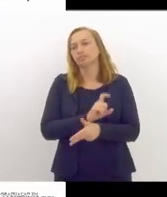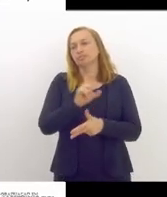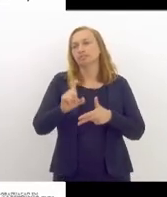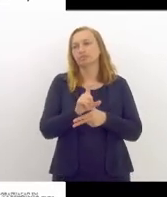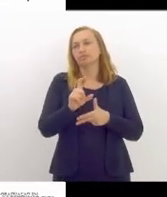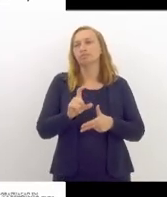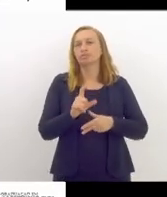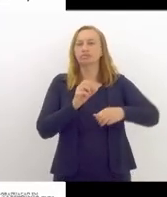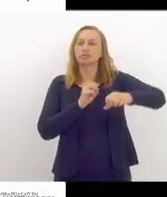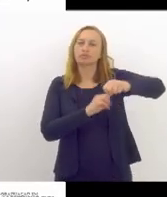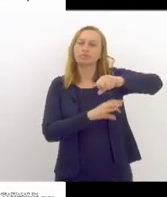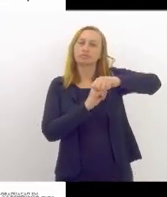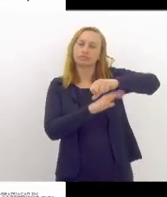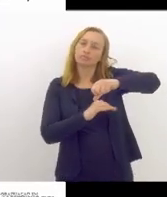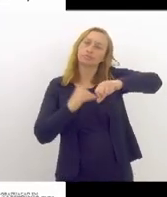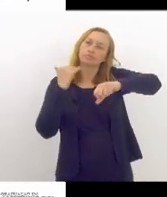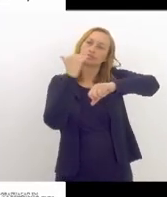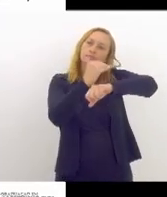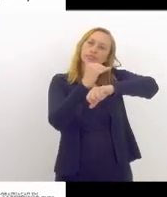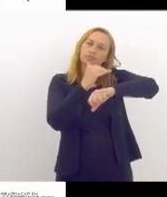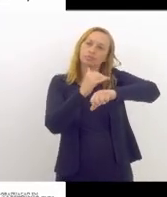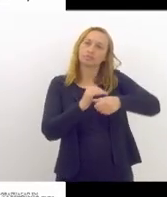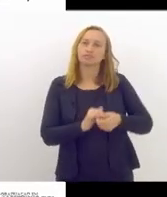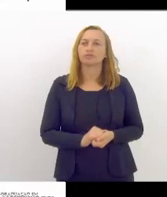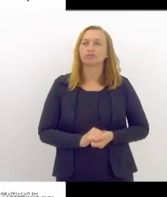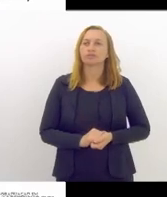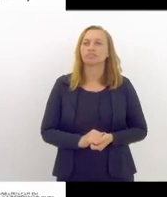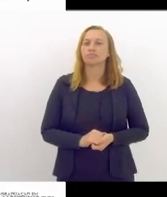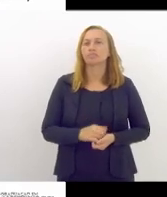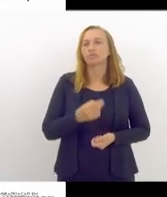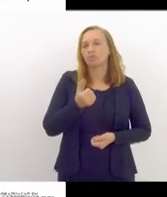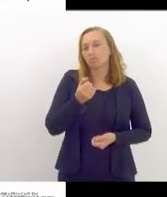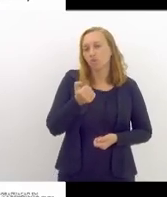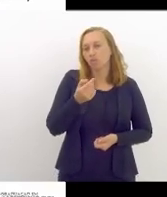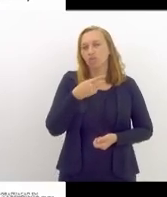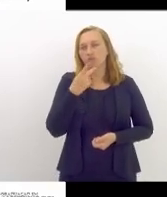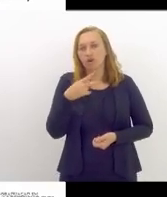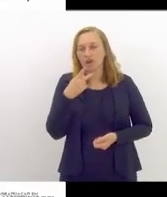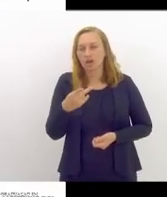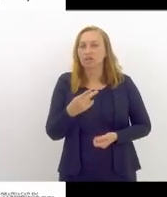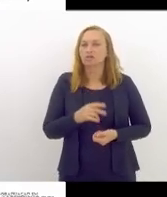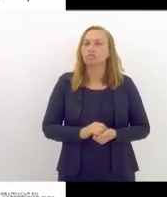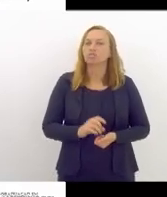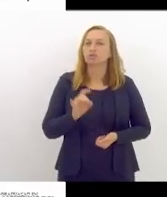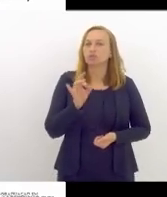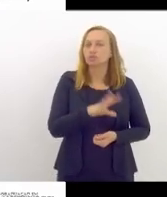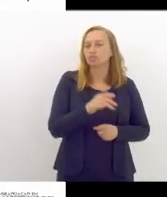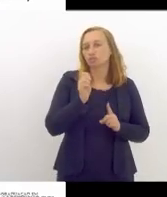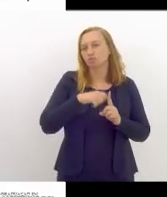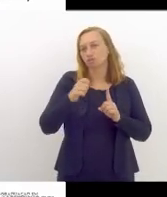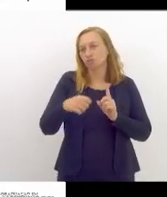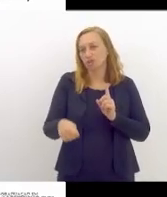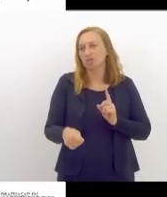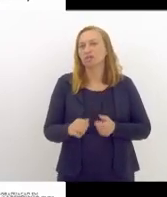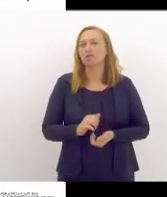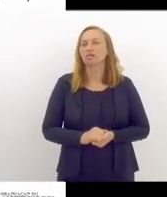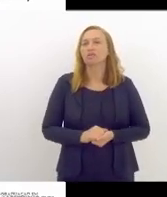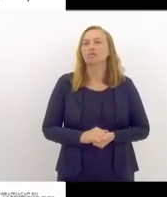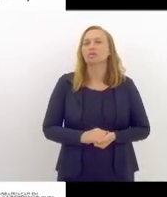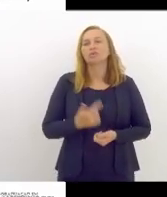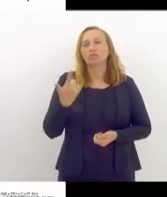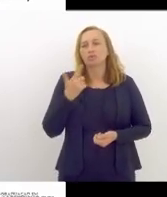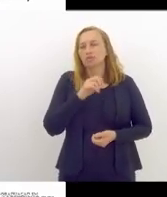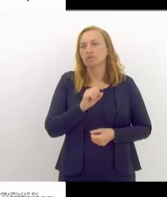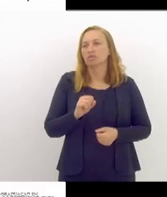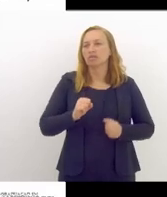soberano né que eu acho que tem sido pouco citado nos últimos meses a gente consegue